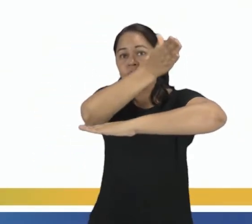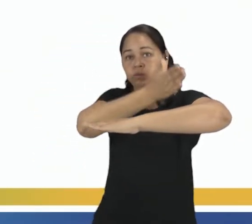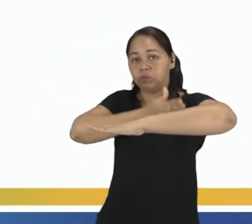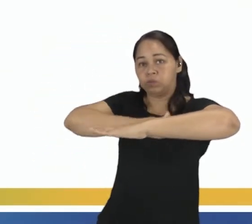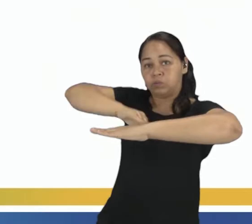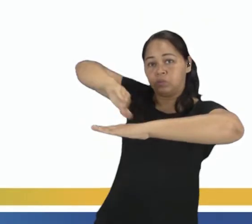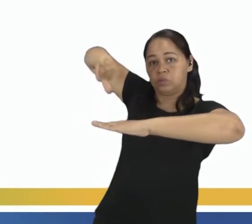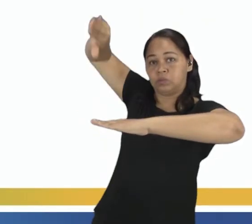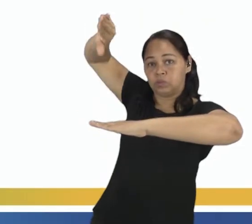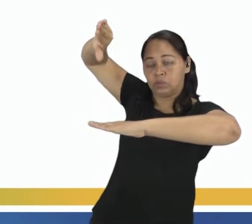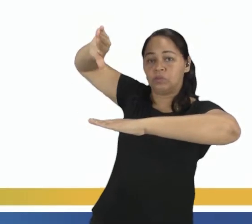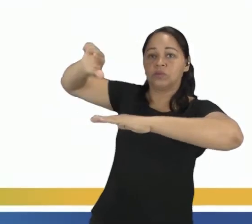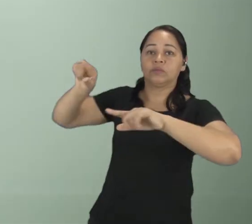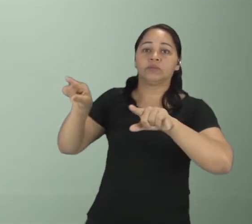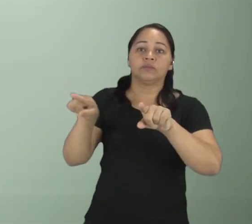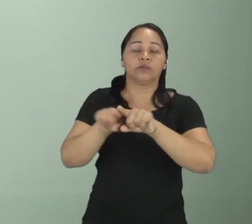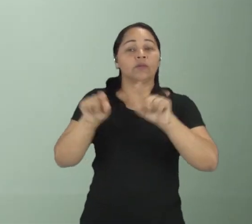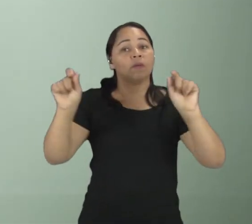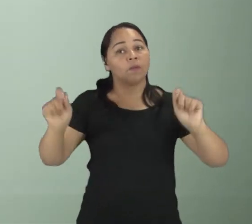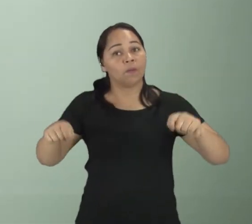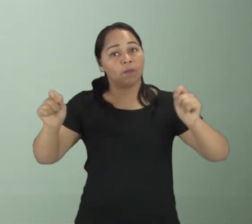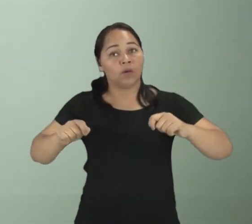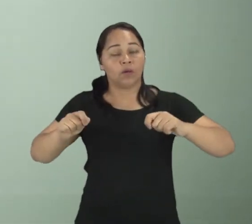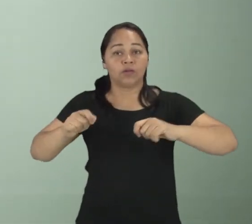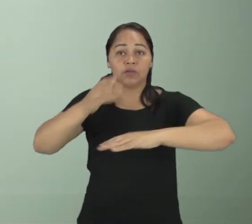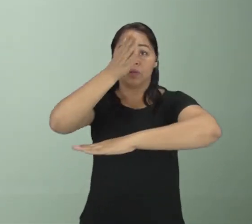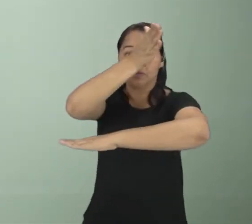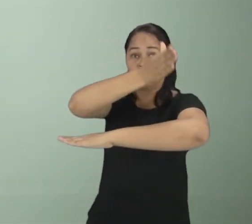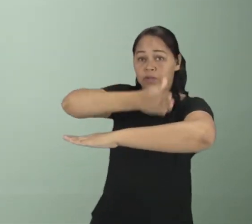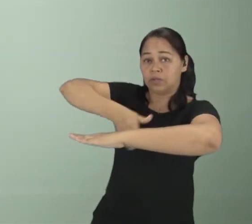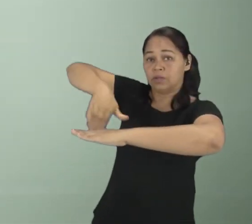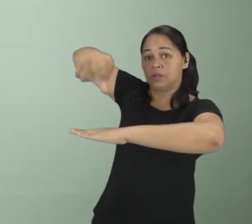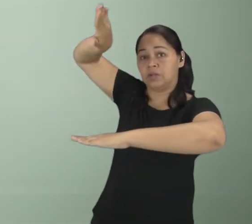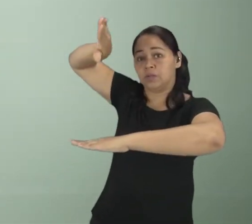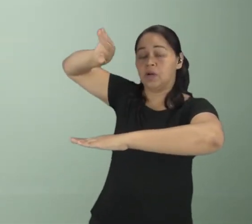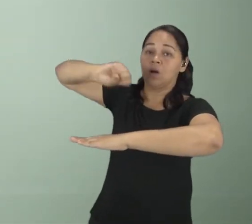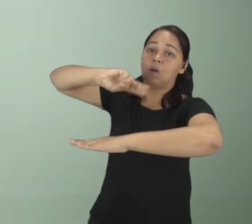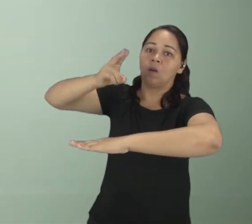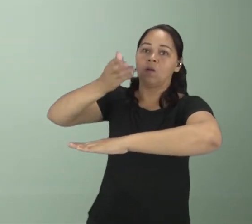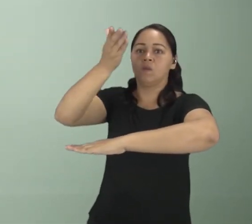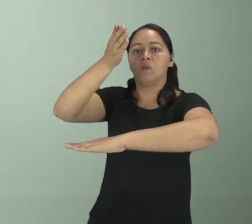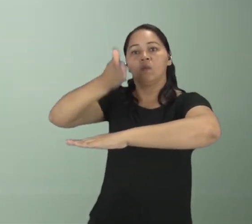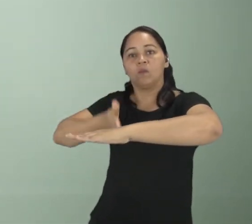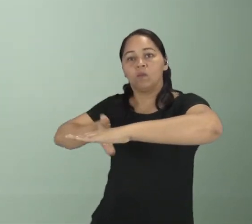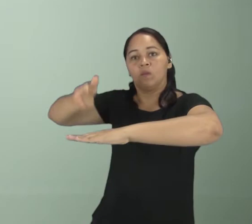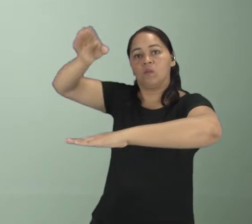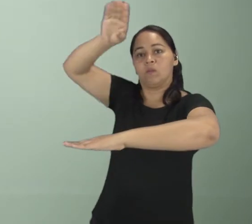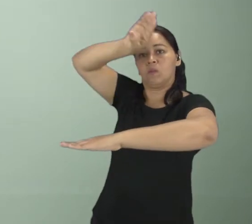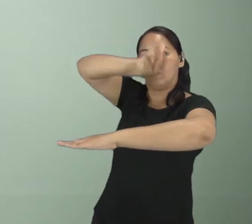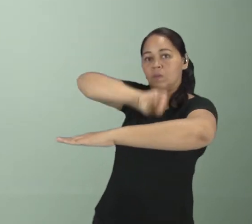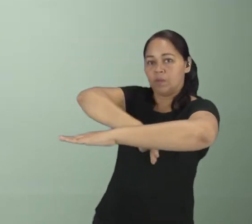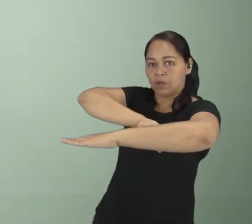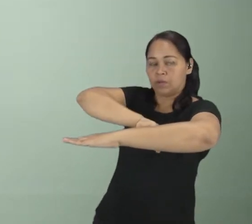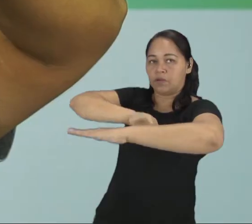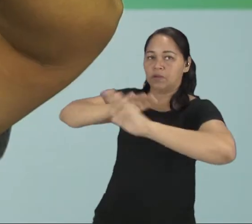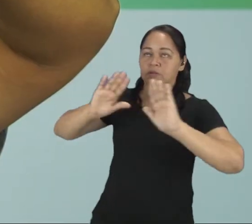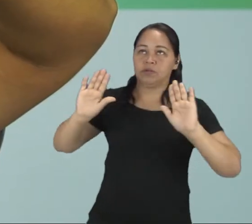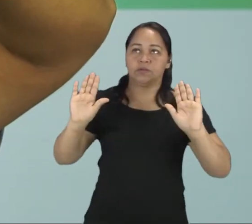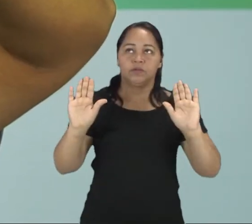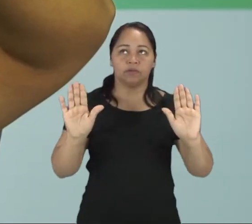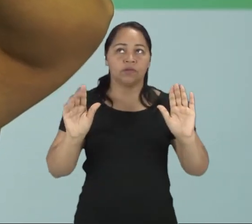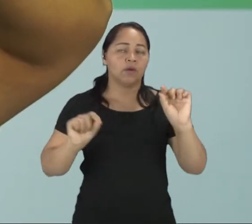A concavidade pode estar voltada para cima ou a concavidade pode estar voltada para baixo. O vértice ele vai